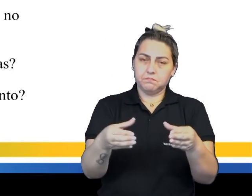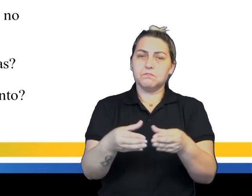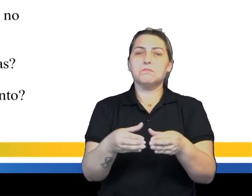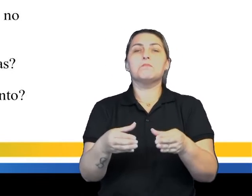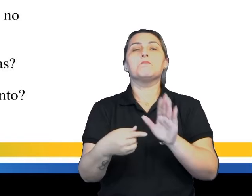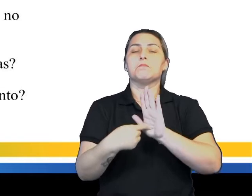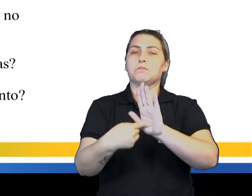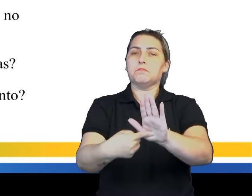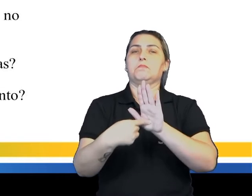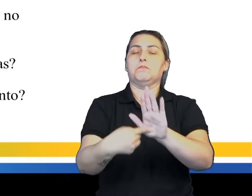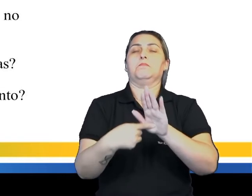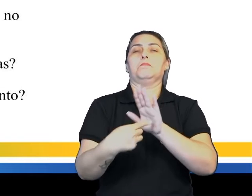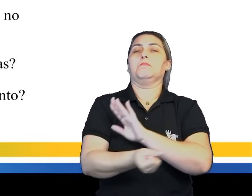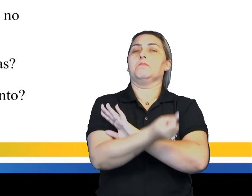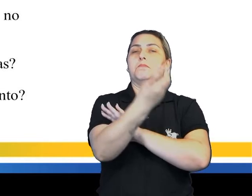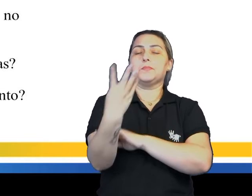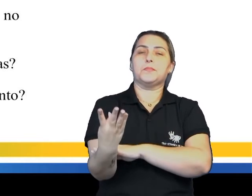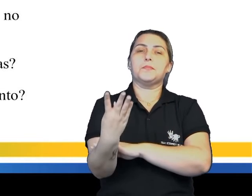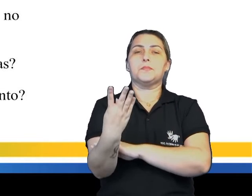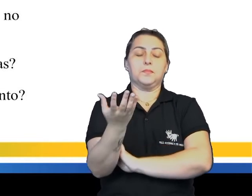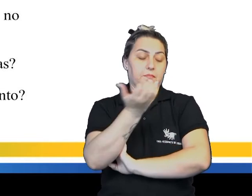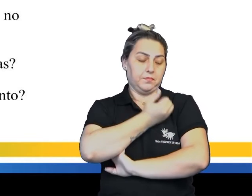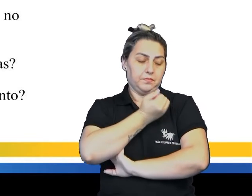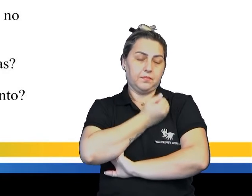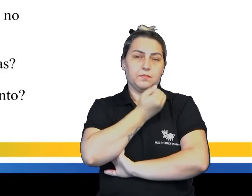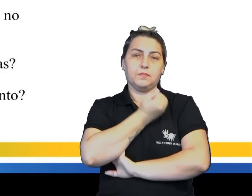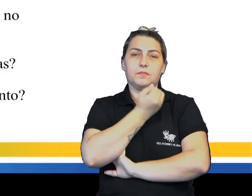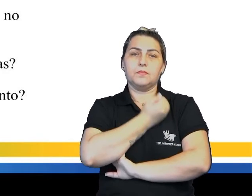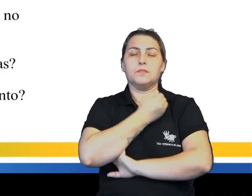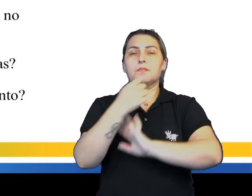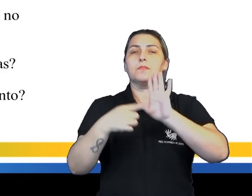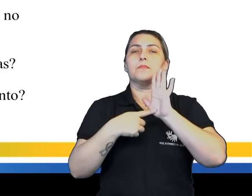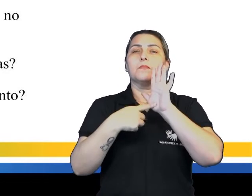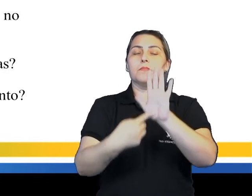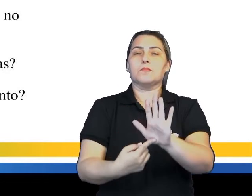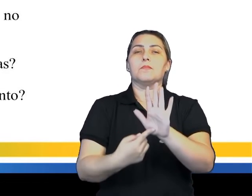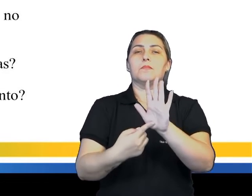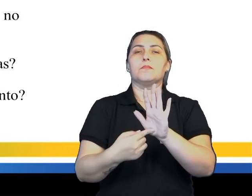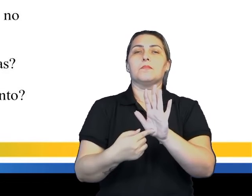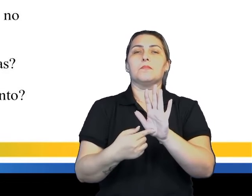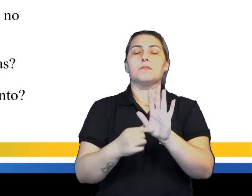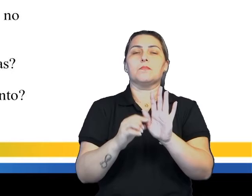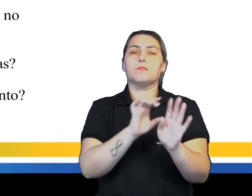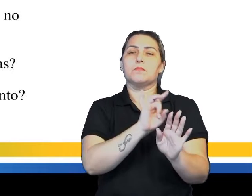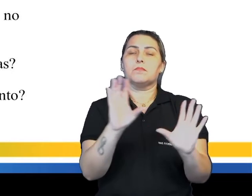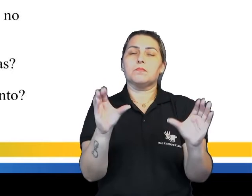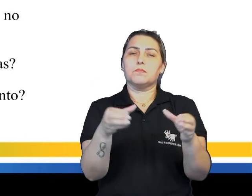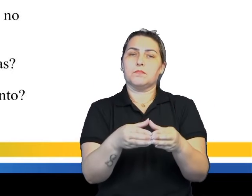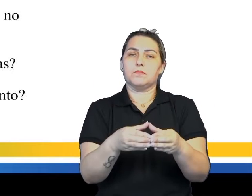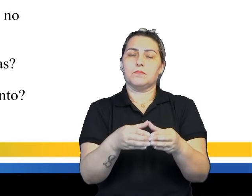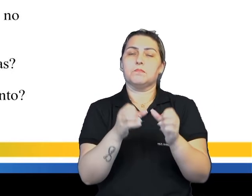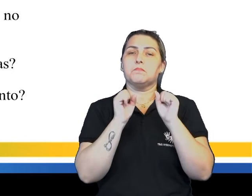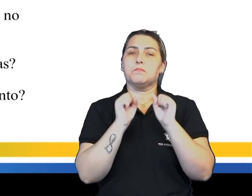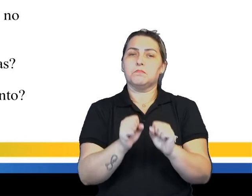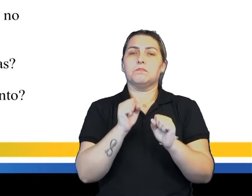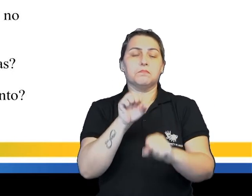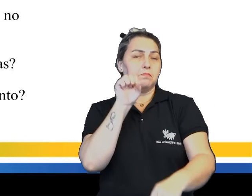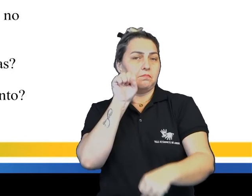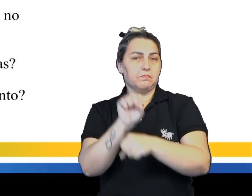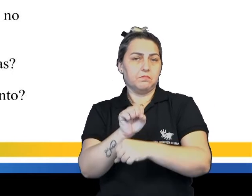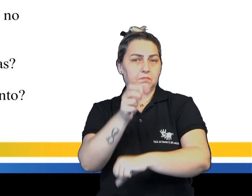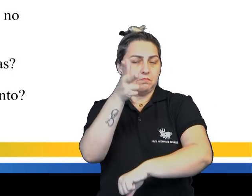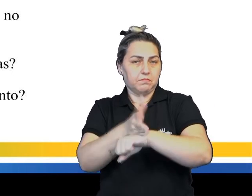está indicando, quantos algarismos ele está indicando ali em cada casinha. Você pode dar uma